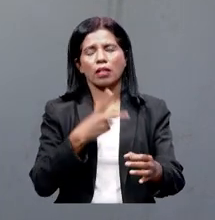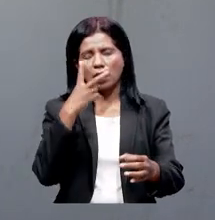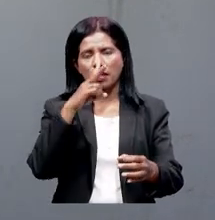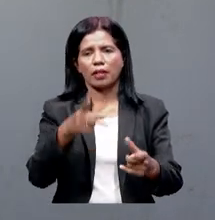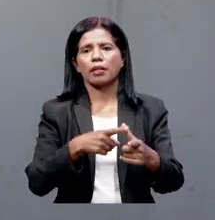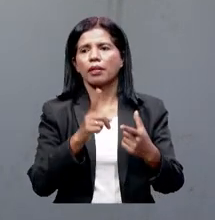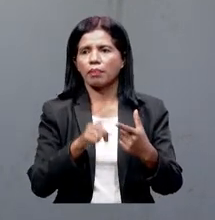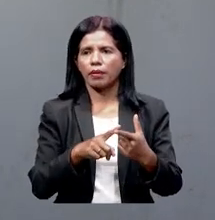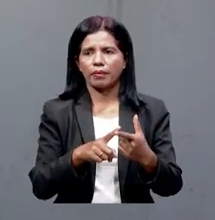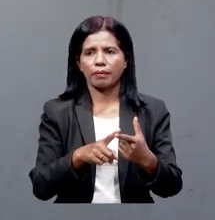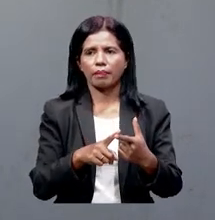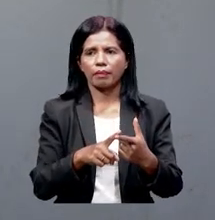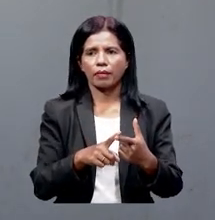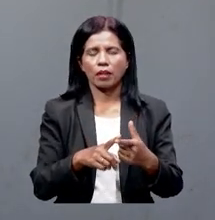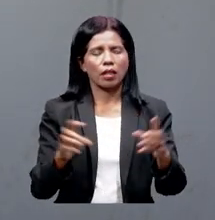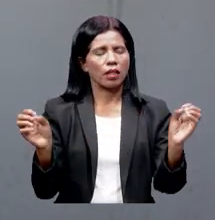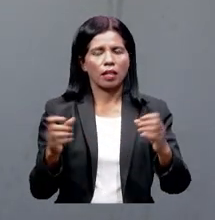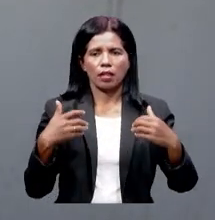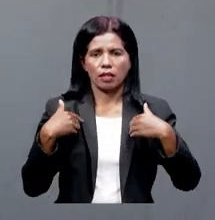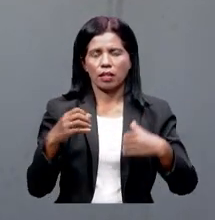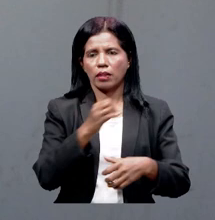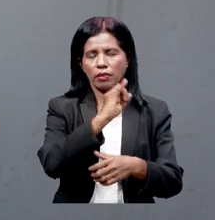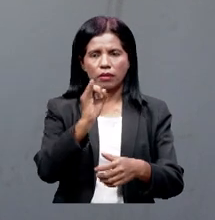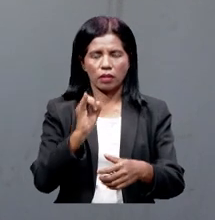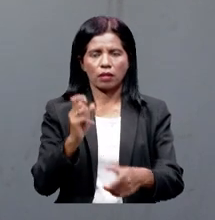depois faz investigação né